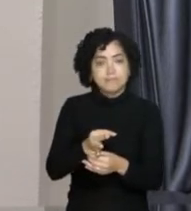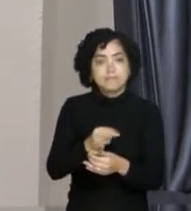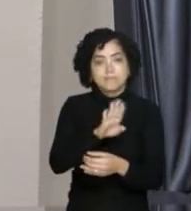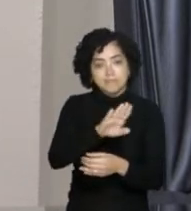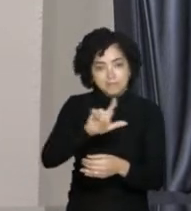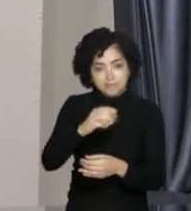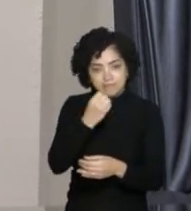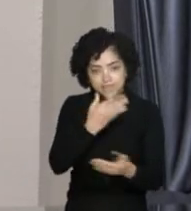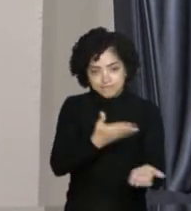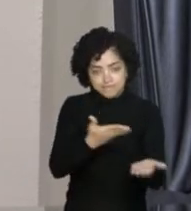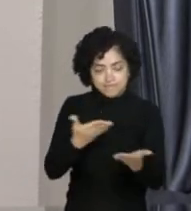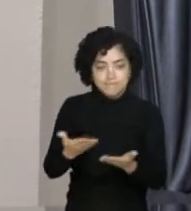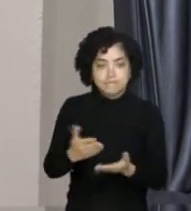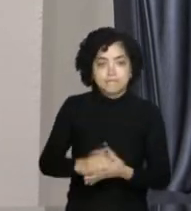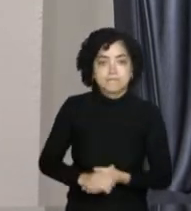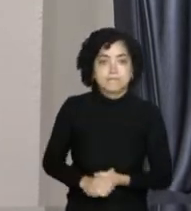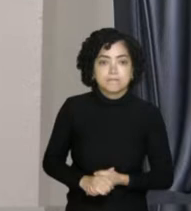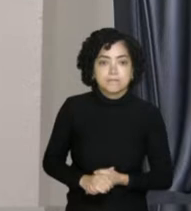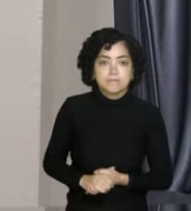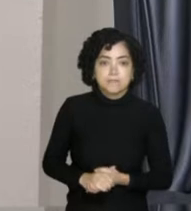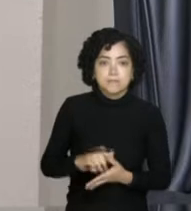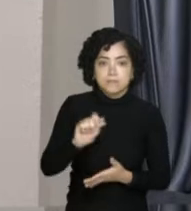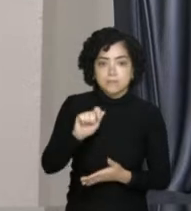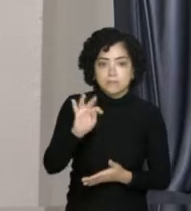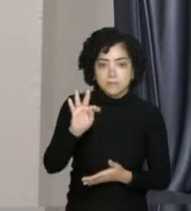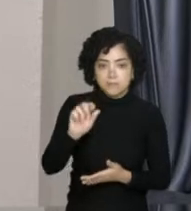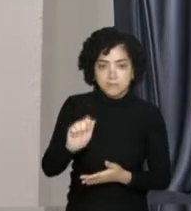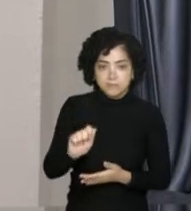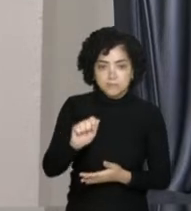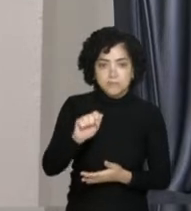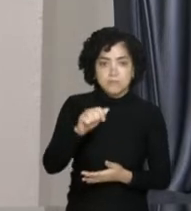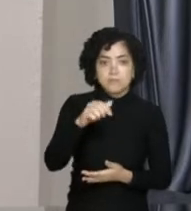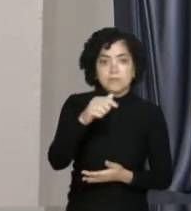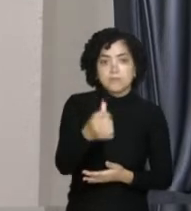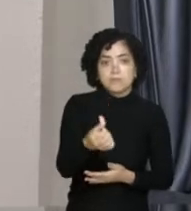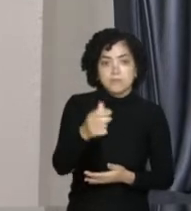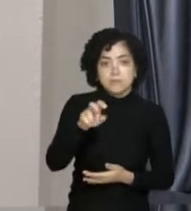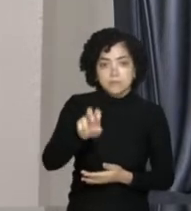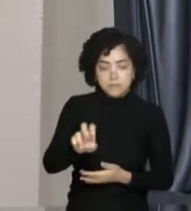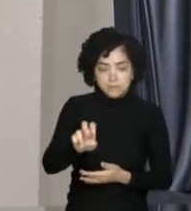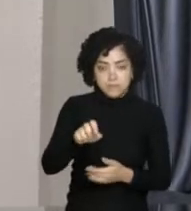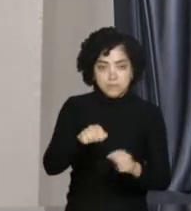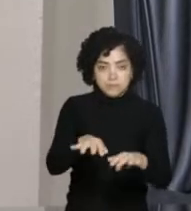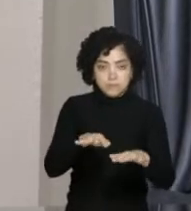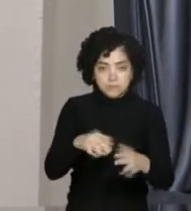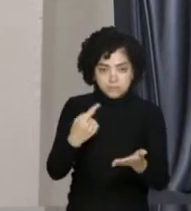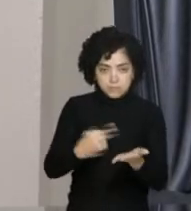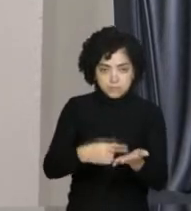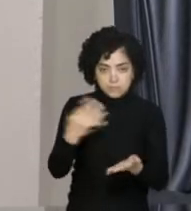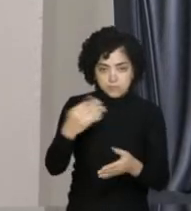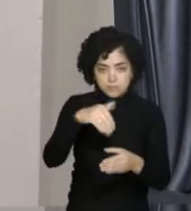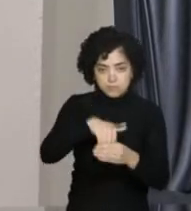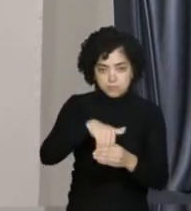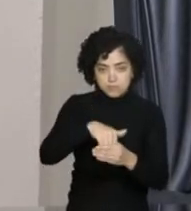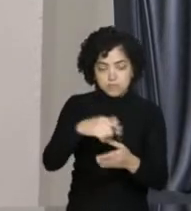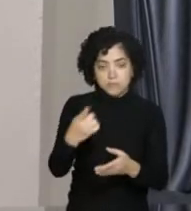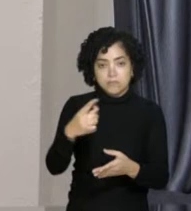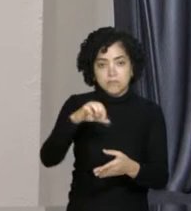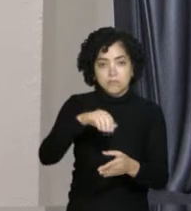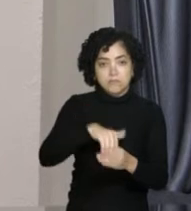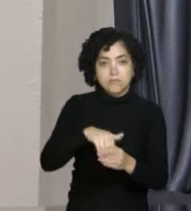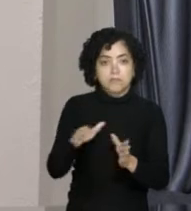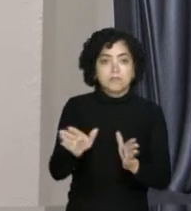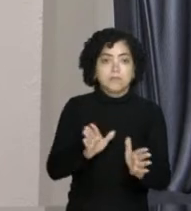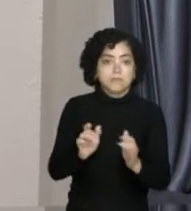bem-vindos a esta casa. Ata da 65ª sessão ordinária da 4ª sessão legislativa da 19ª legislatura